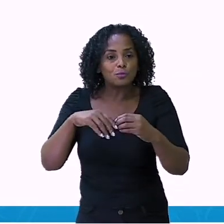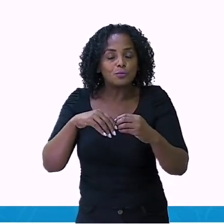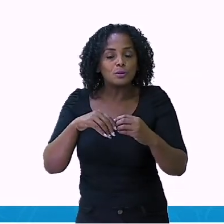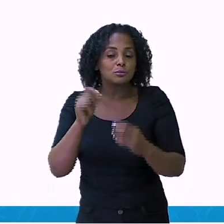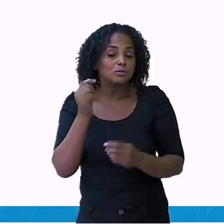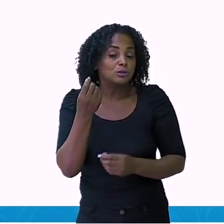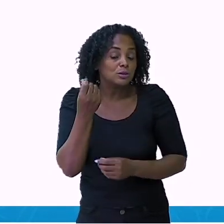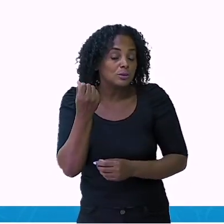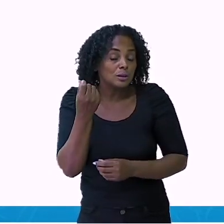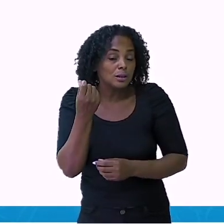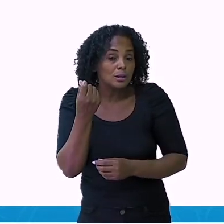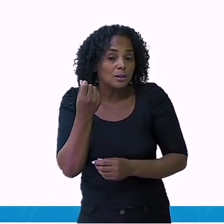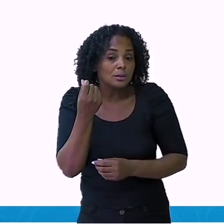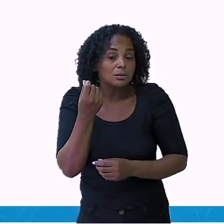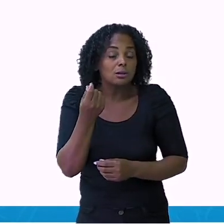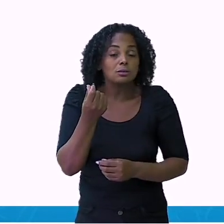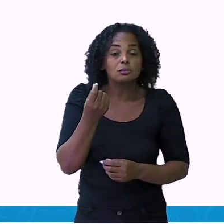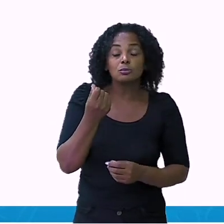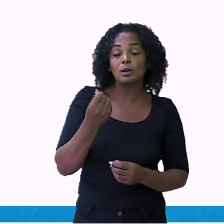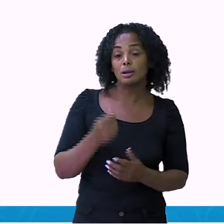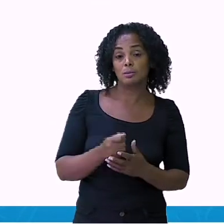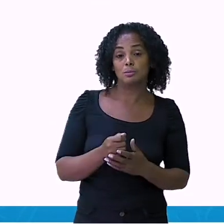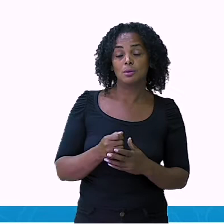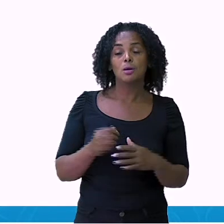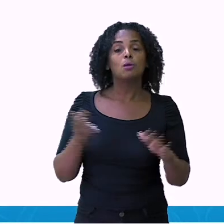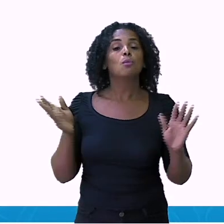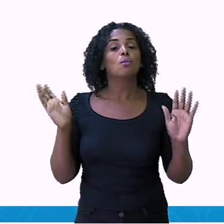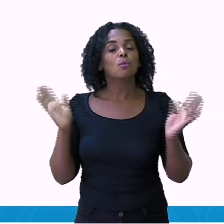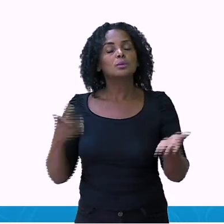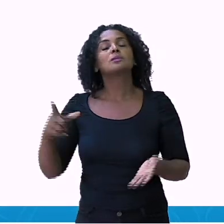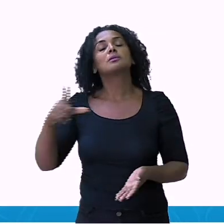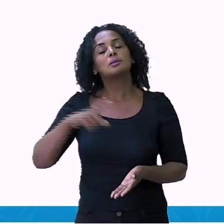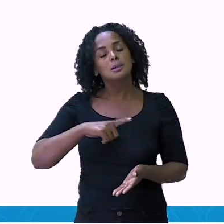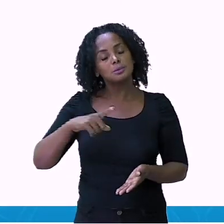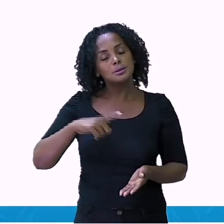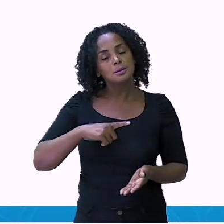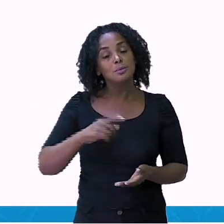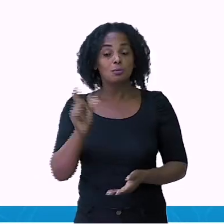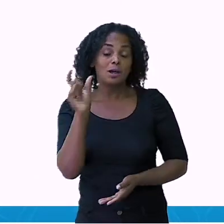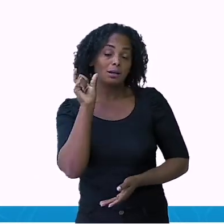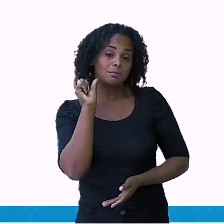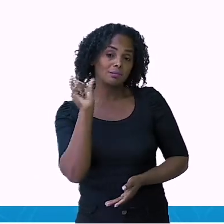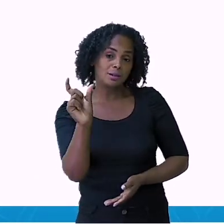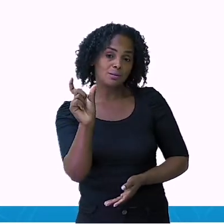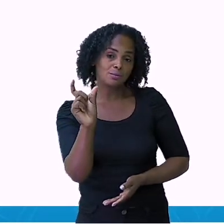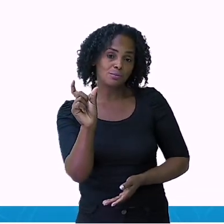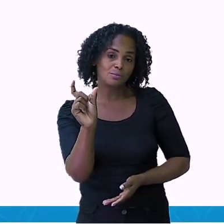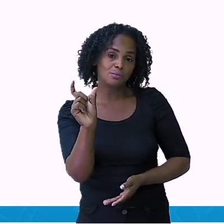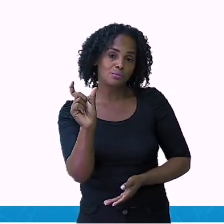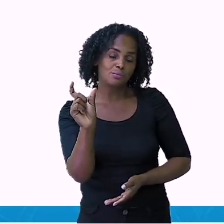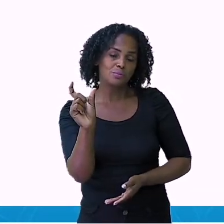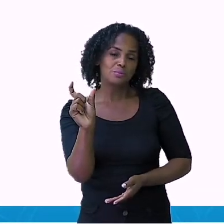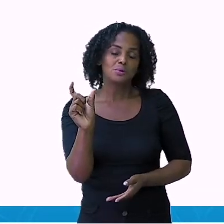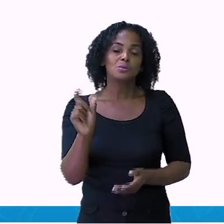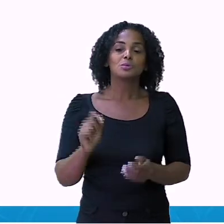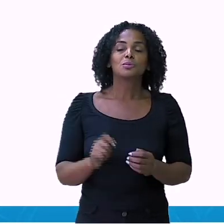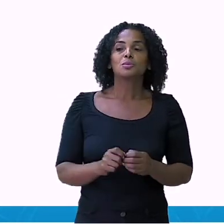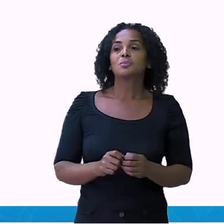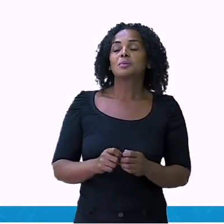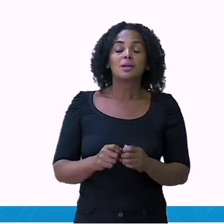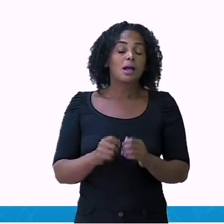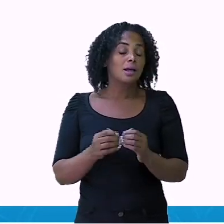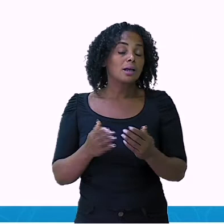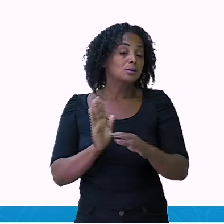do dinheiro, da nossa moeda, do real. Mas hoje a gente também tem o cartão de crédito, né? O cartão de débito que está aqui,